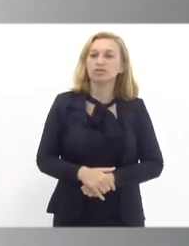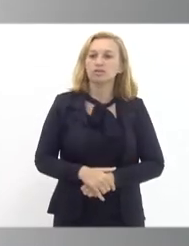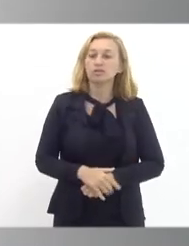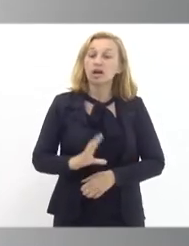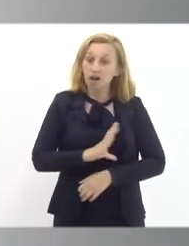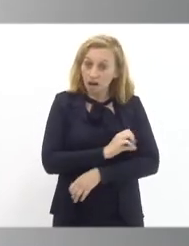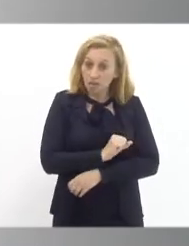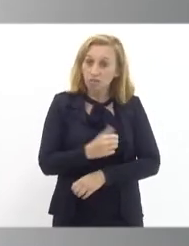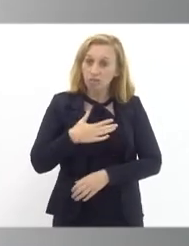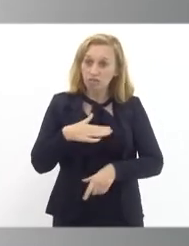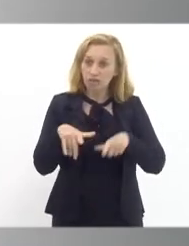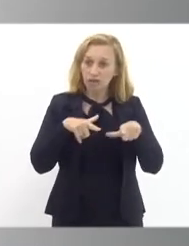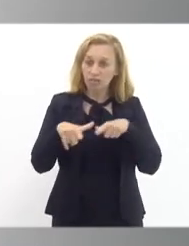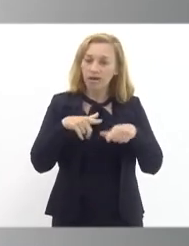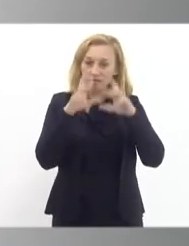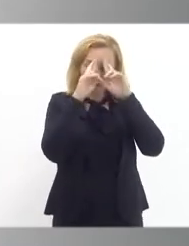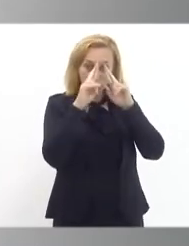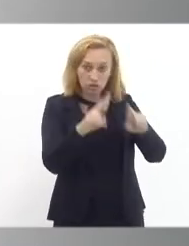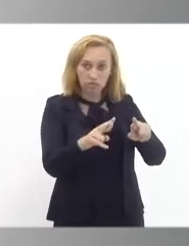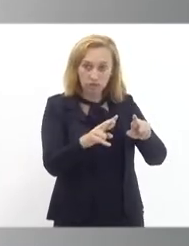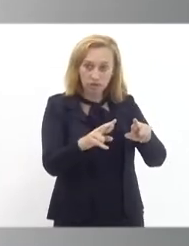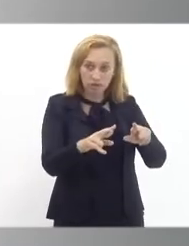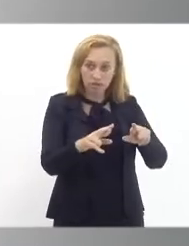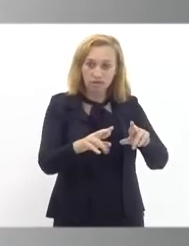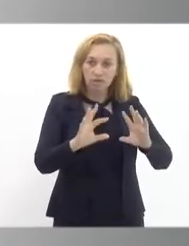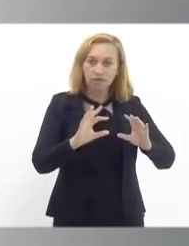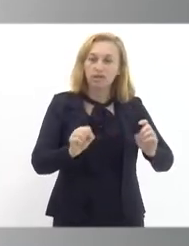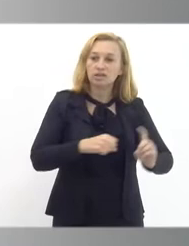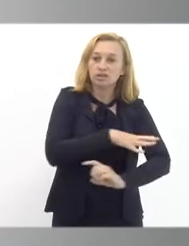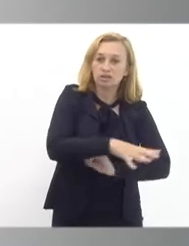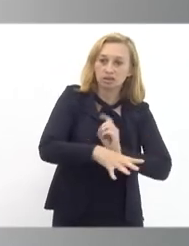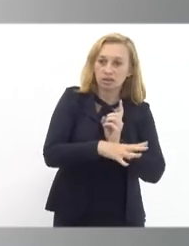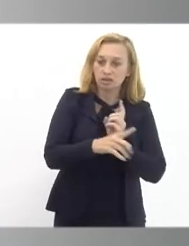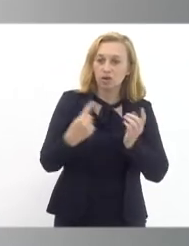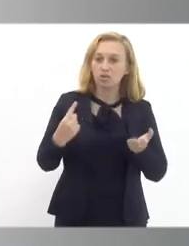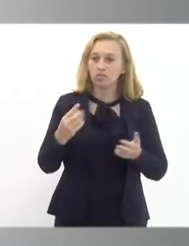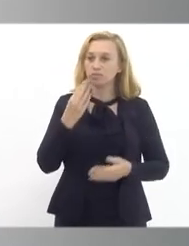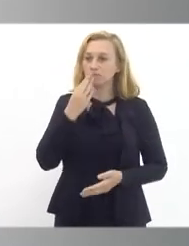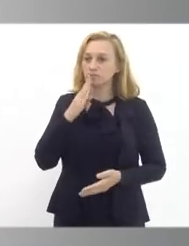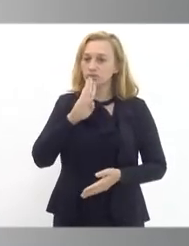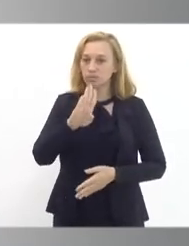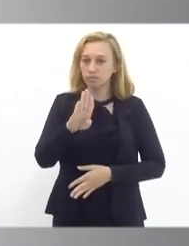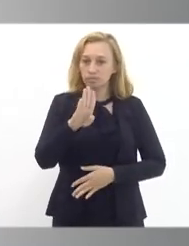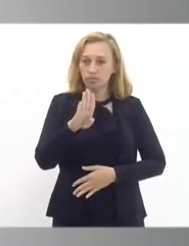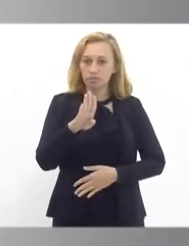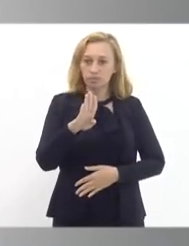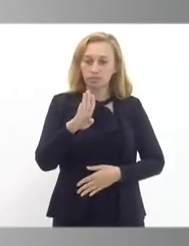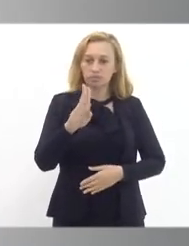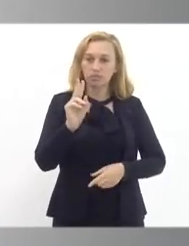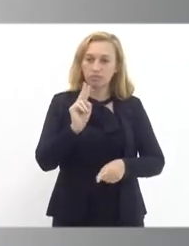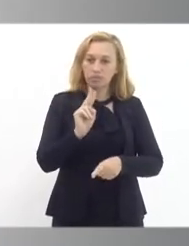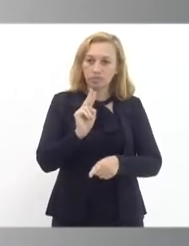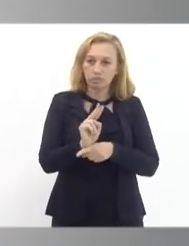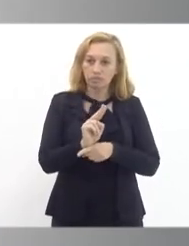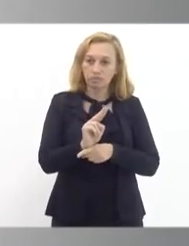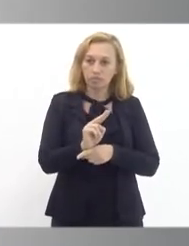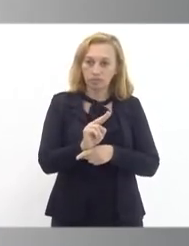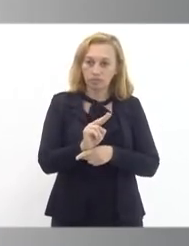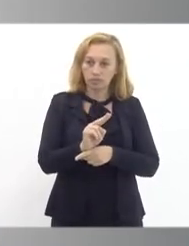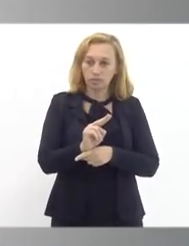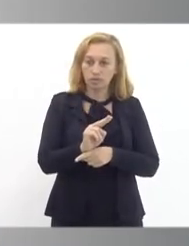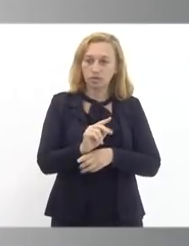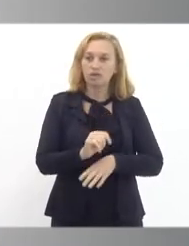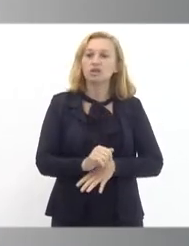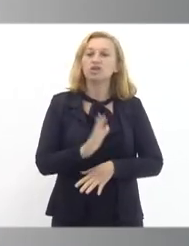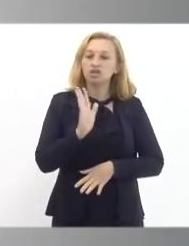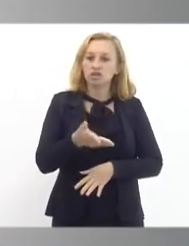que faço, respeito a sociedade a qual jurei servir e proteger. É, já trabalhei na